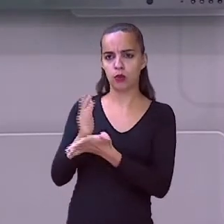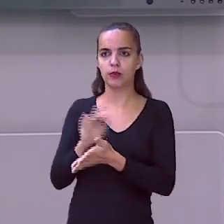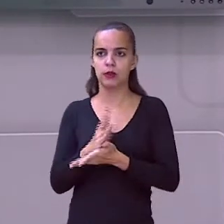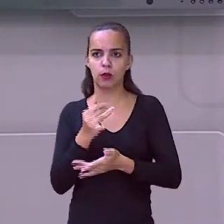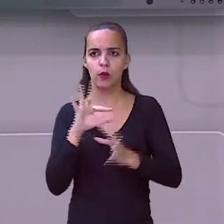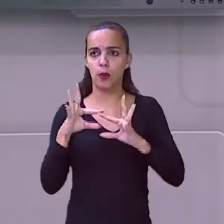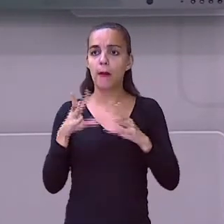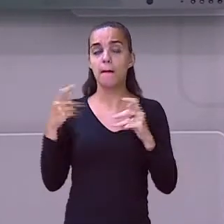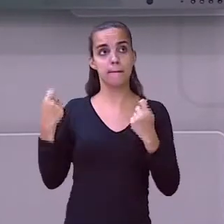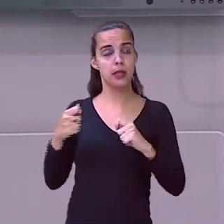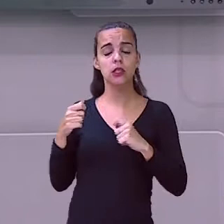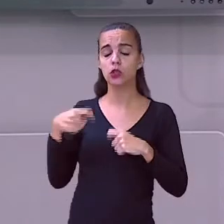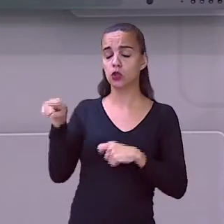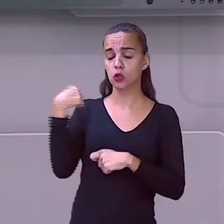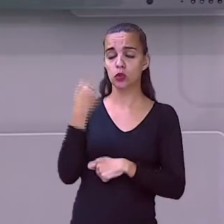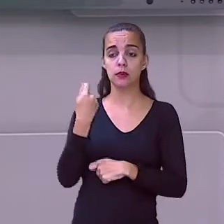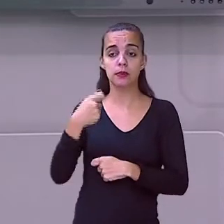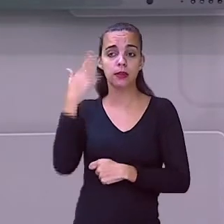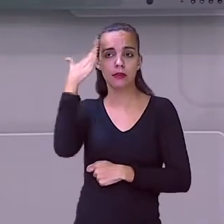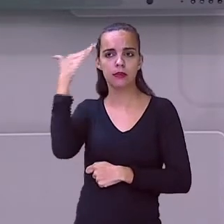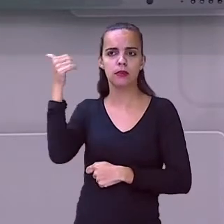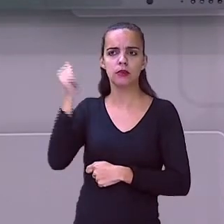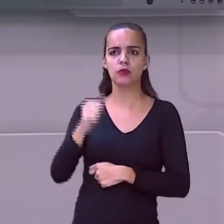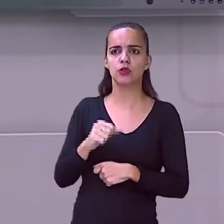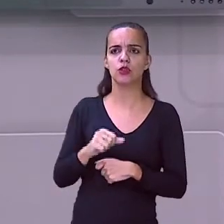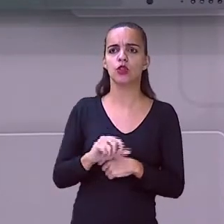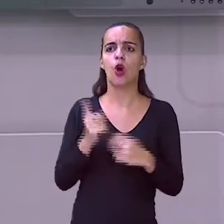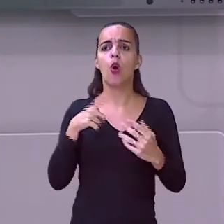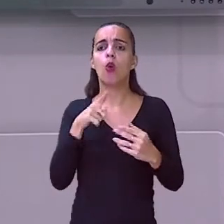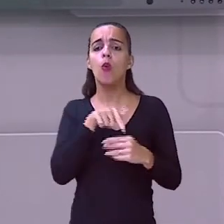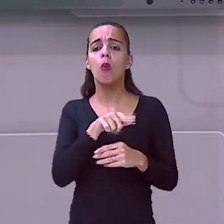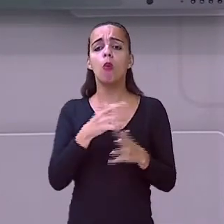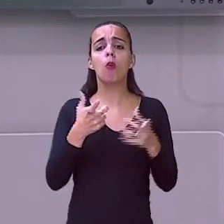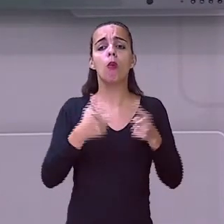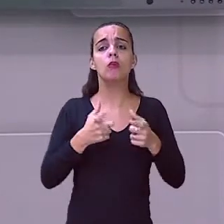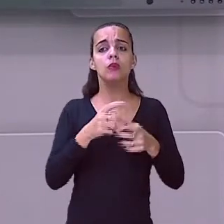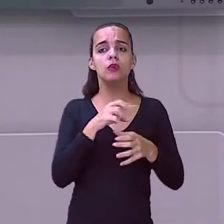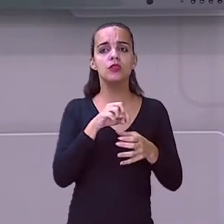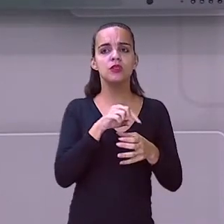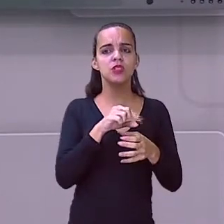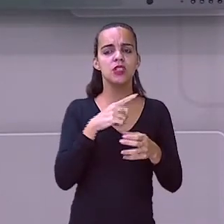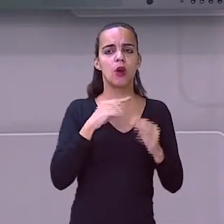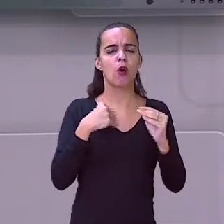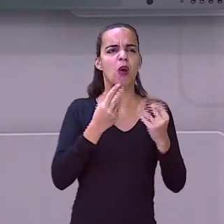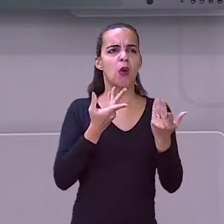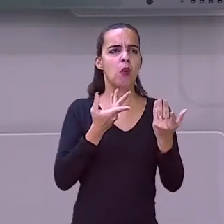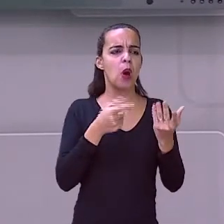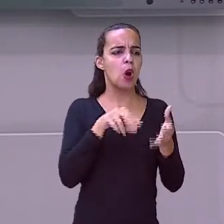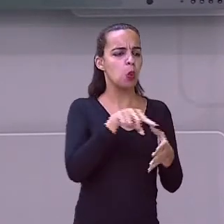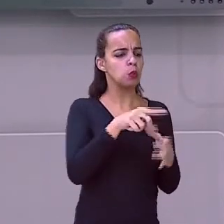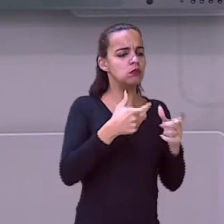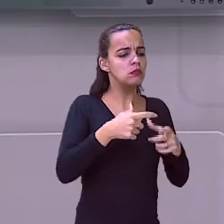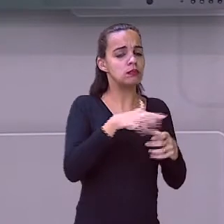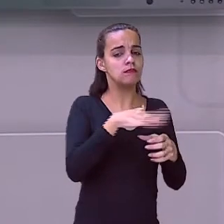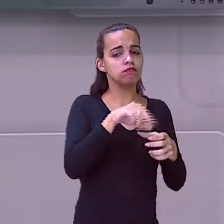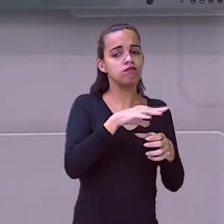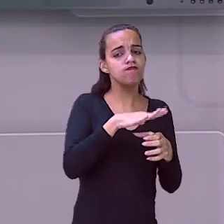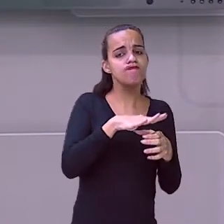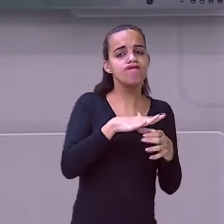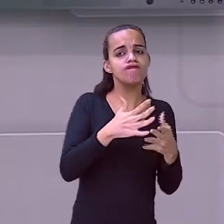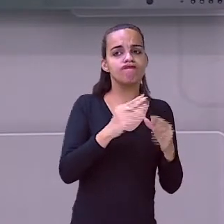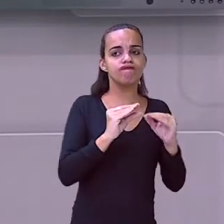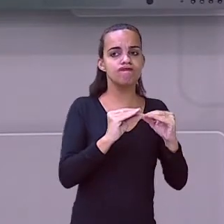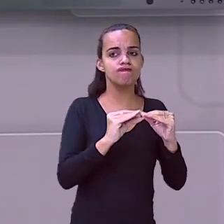eu preciso saber qual é o ponto de solidificação, de fusão. Então,